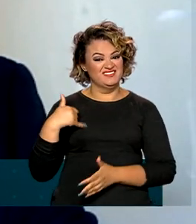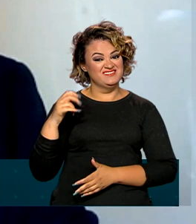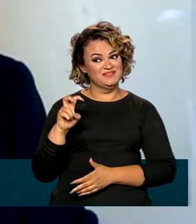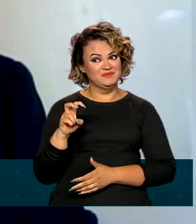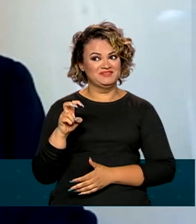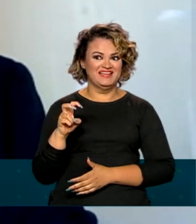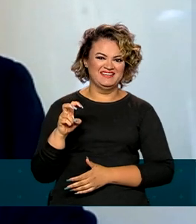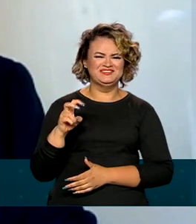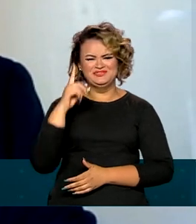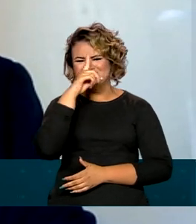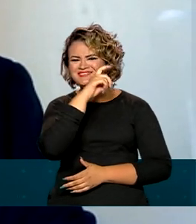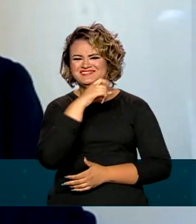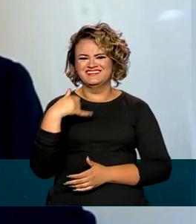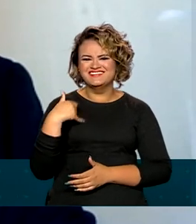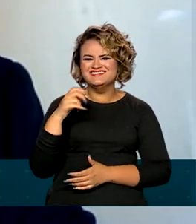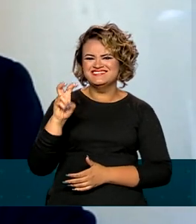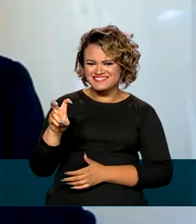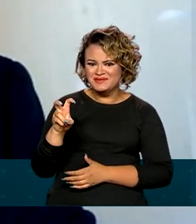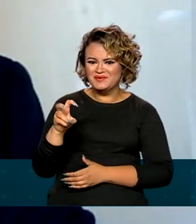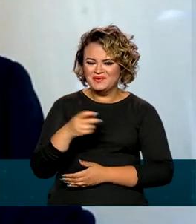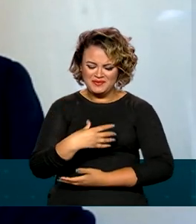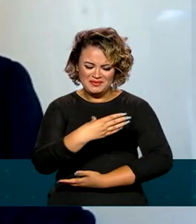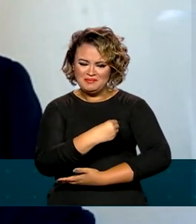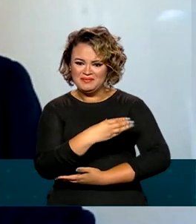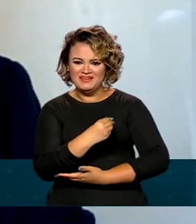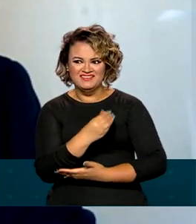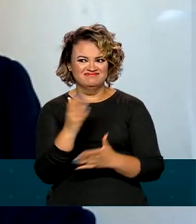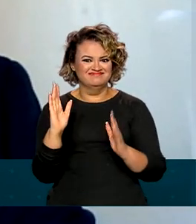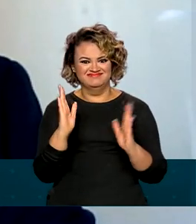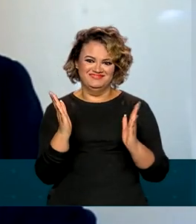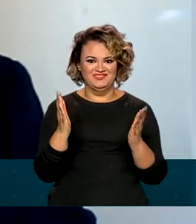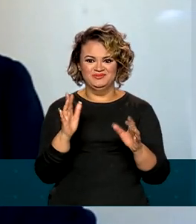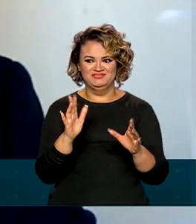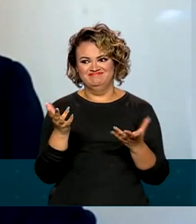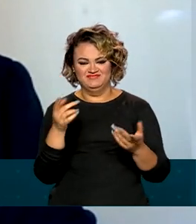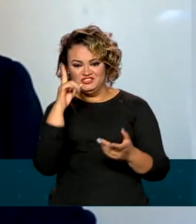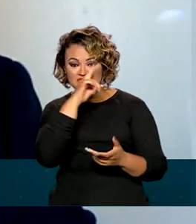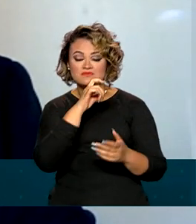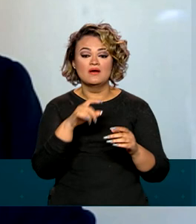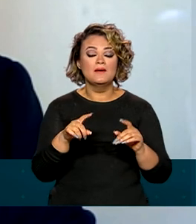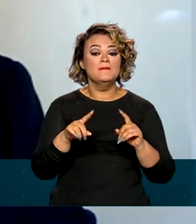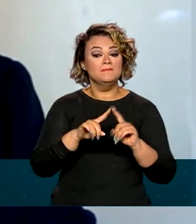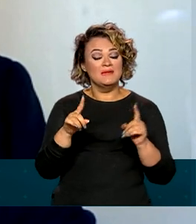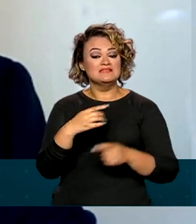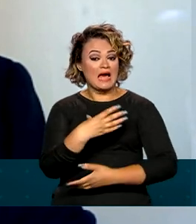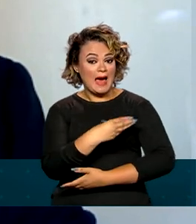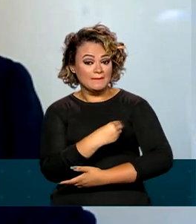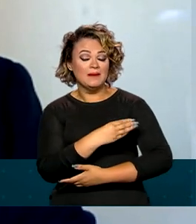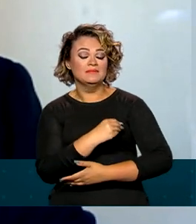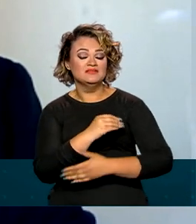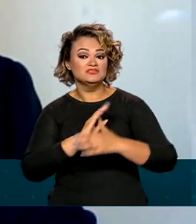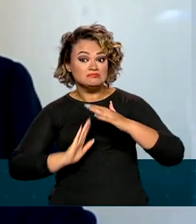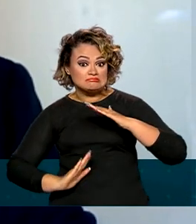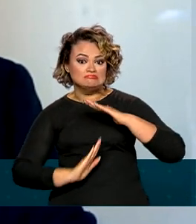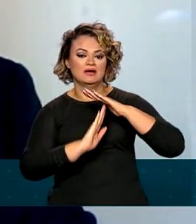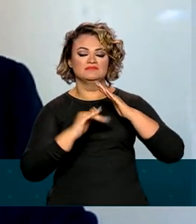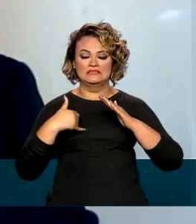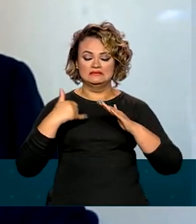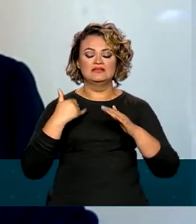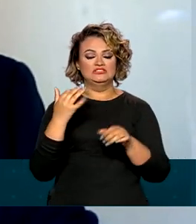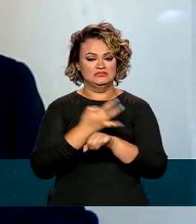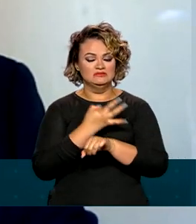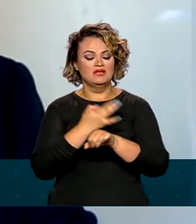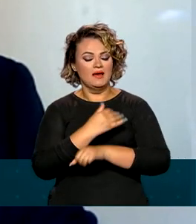sim é difícil Às vezes você falar em cinco anos na sociedade moderna mas pelo menos novamente o máximo que você puder e